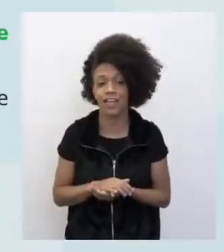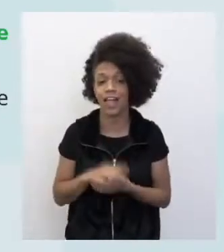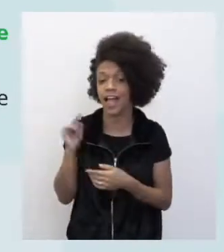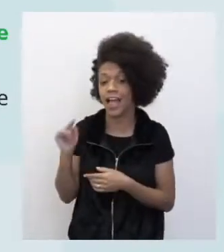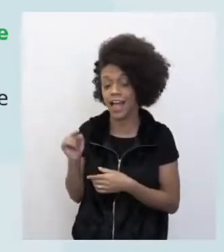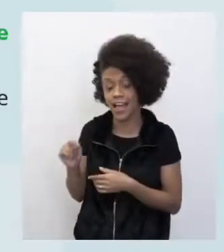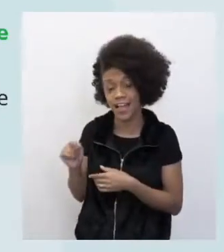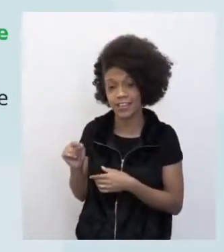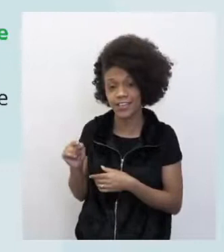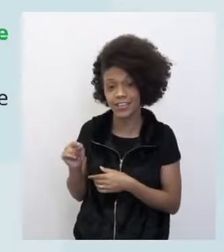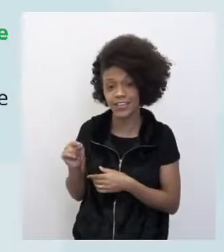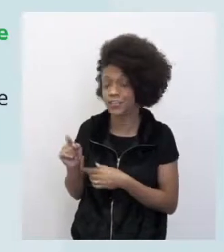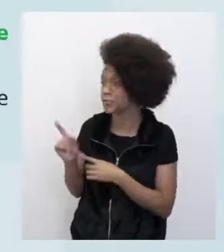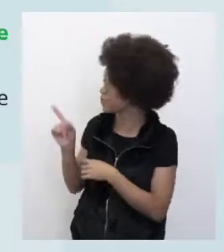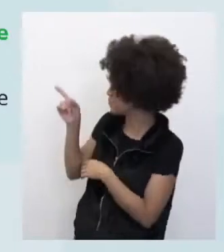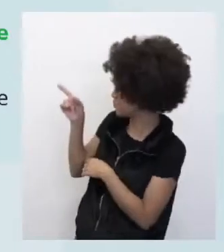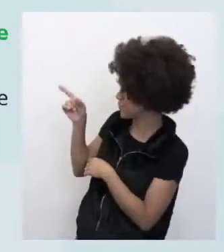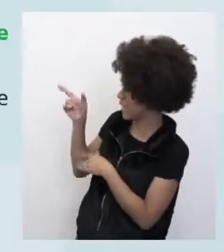bem são